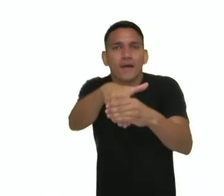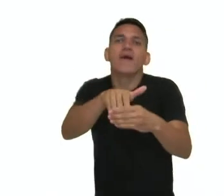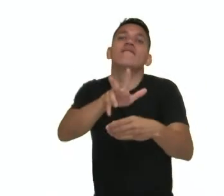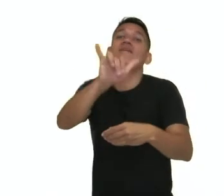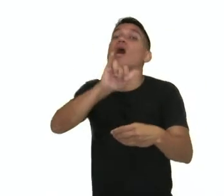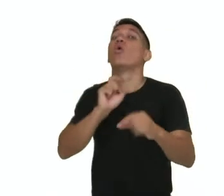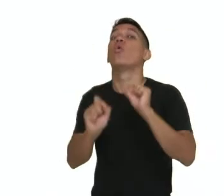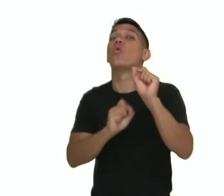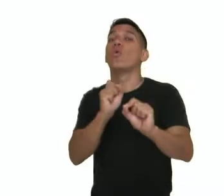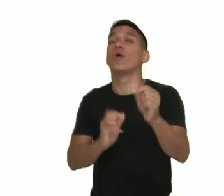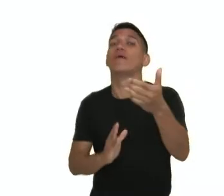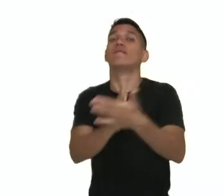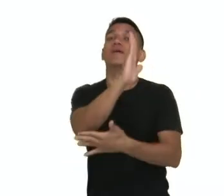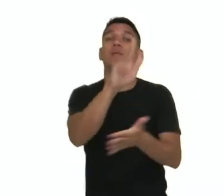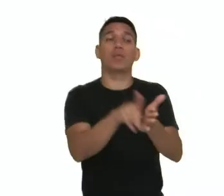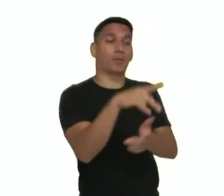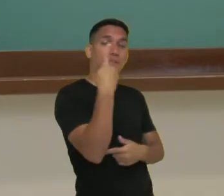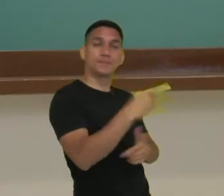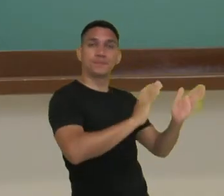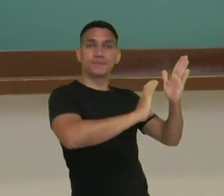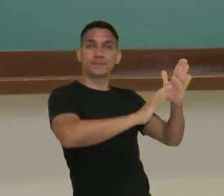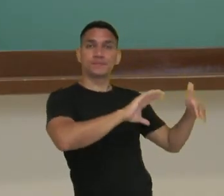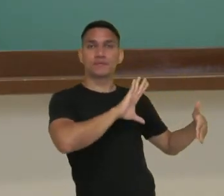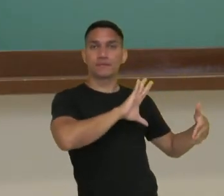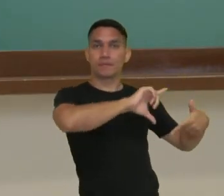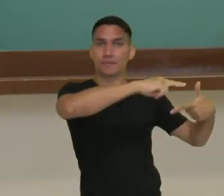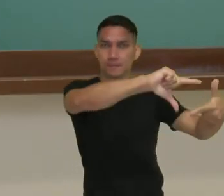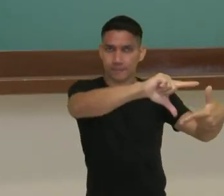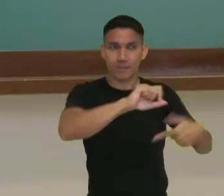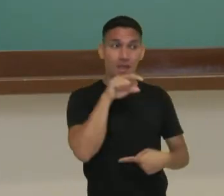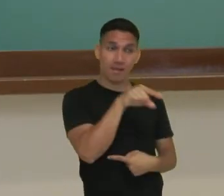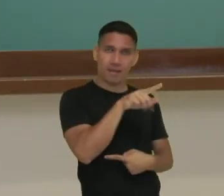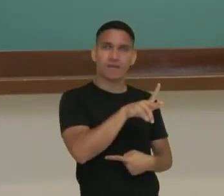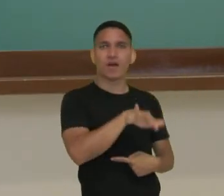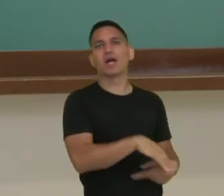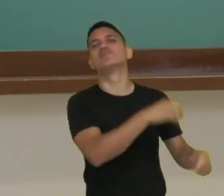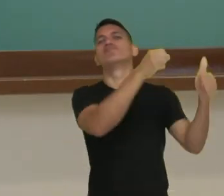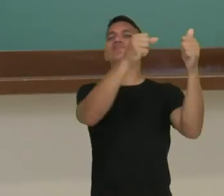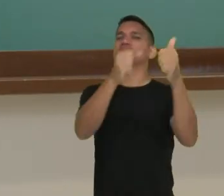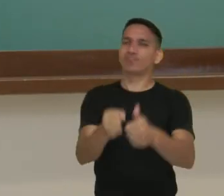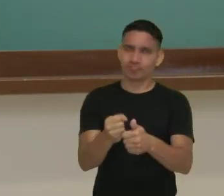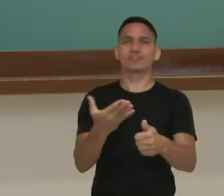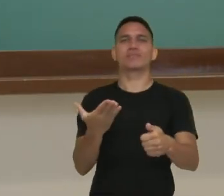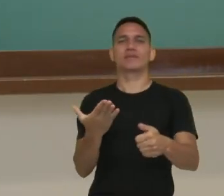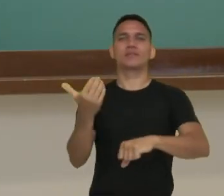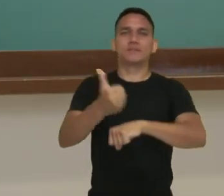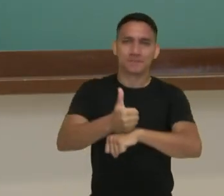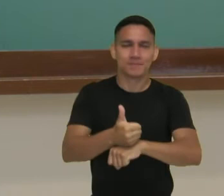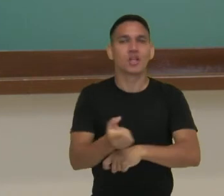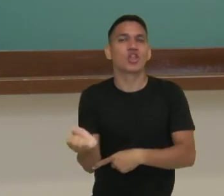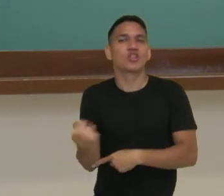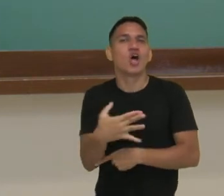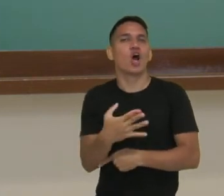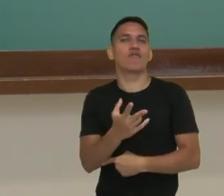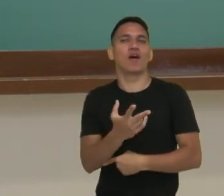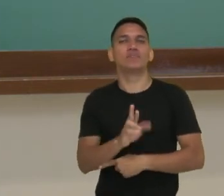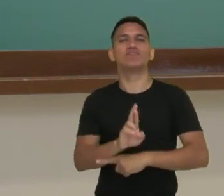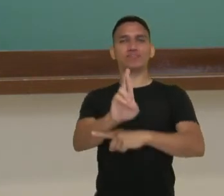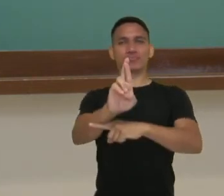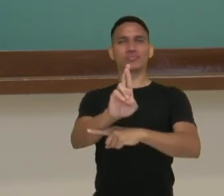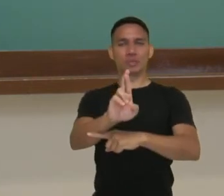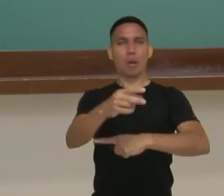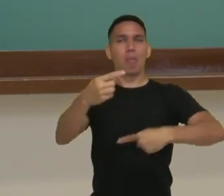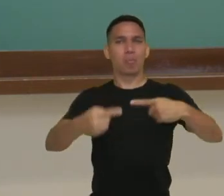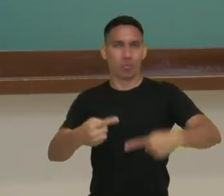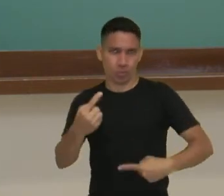vencidas pelos conservadores. Então, são eles que vão assumir nessa nova posição política o poder,